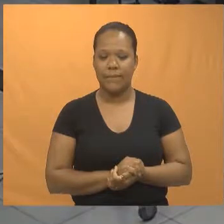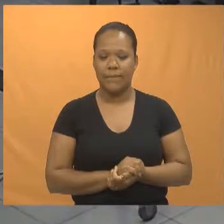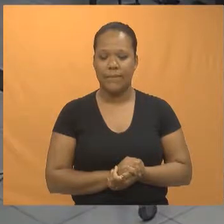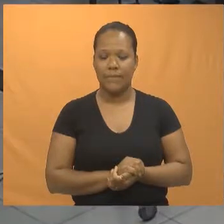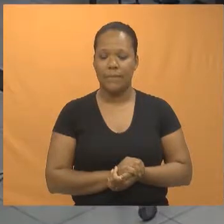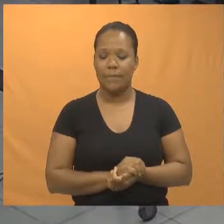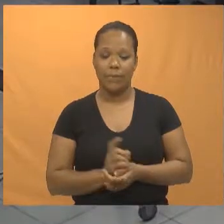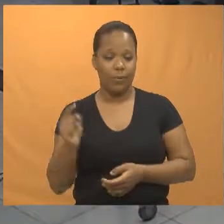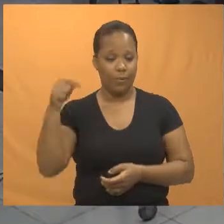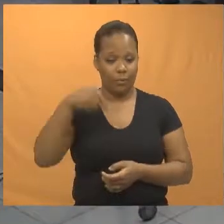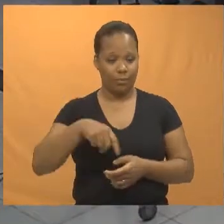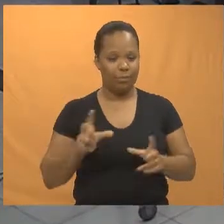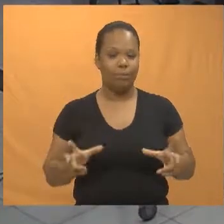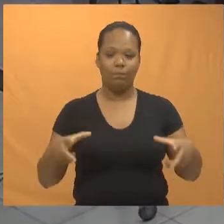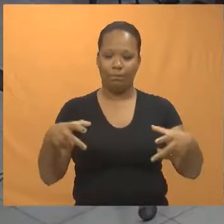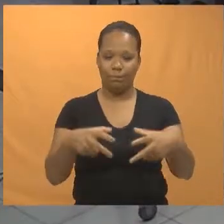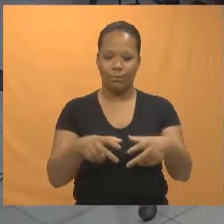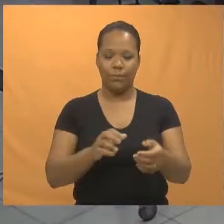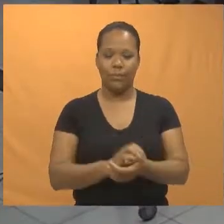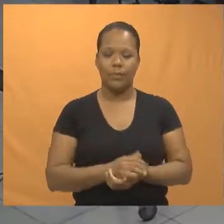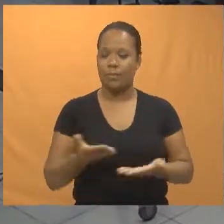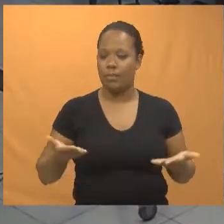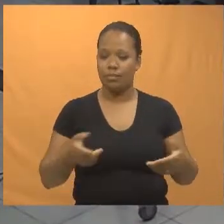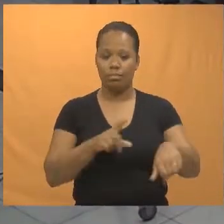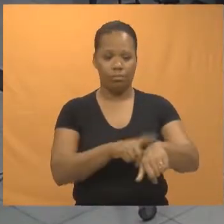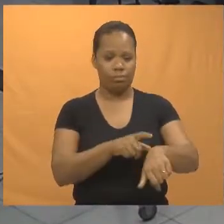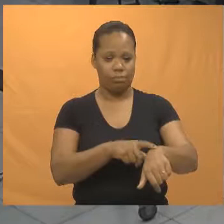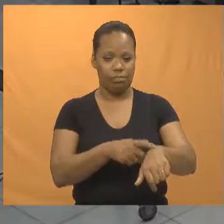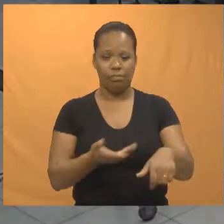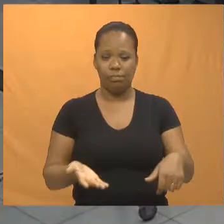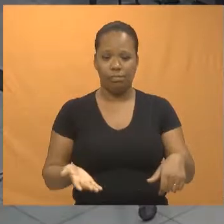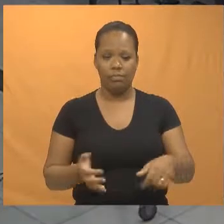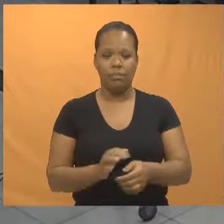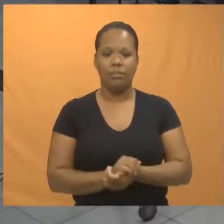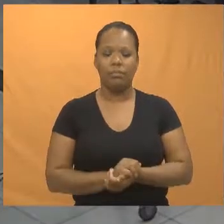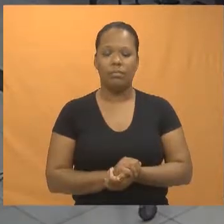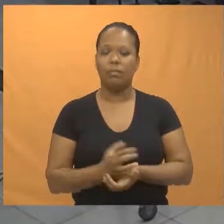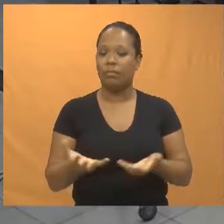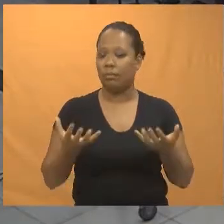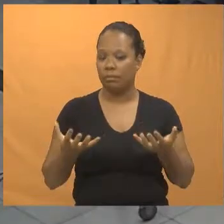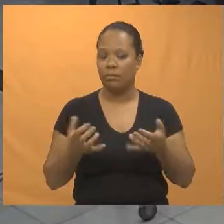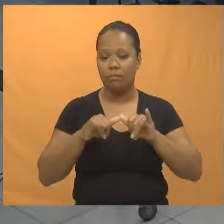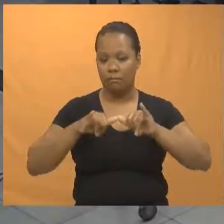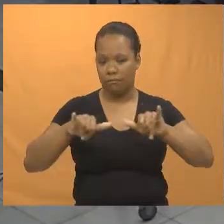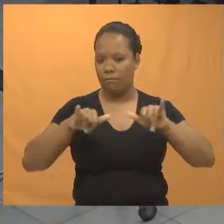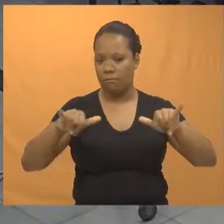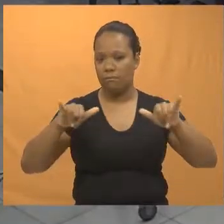Bom, eu estou aqui na Câmara, nesse momento, e quero dizer a